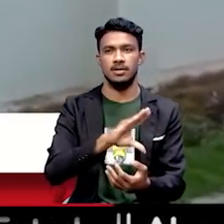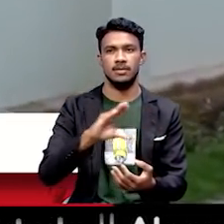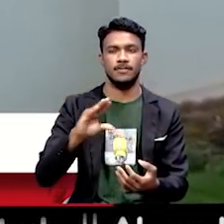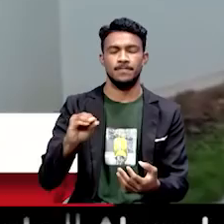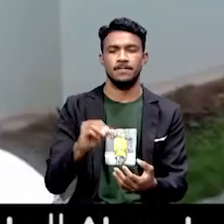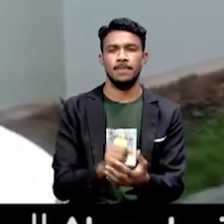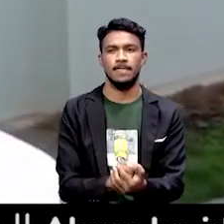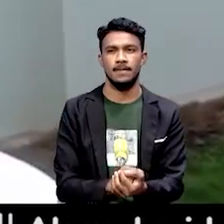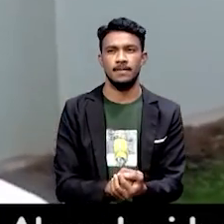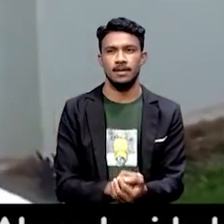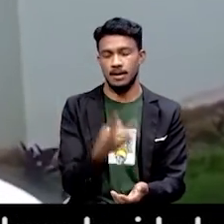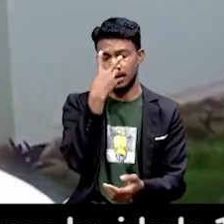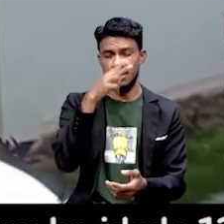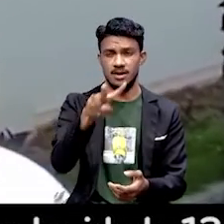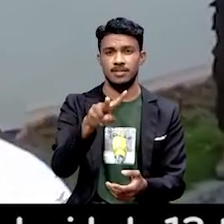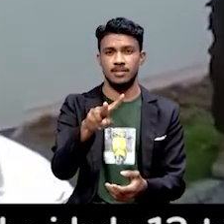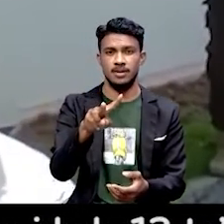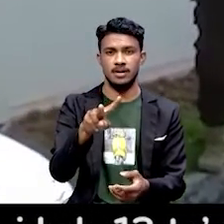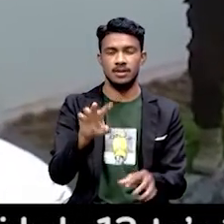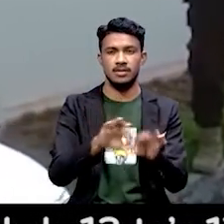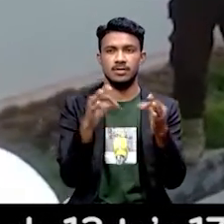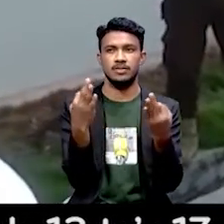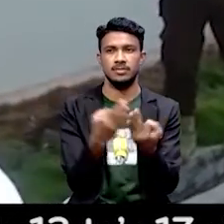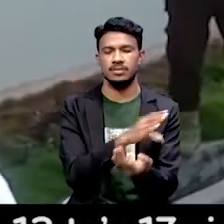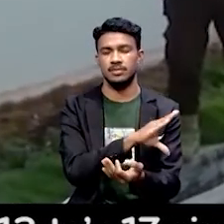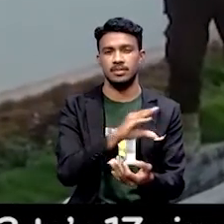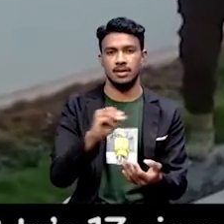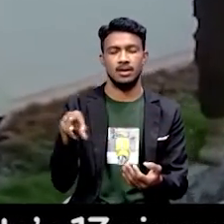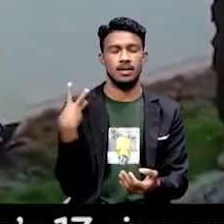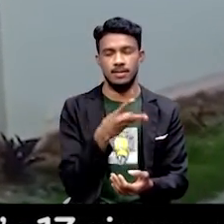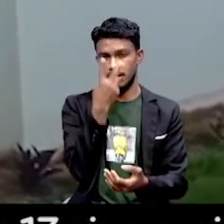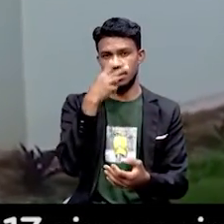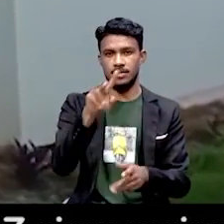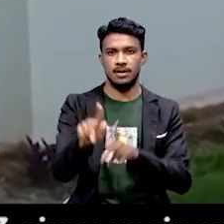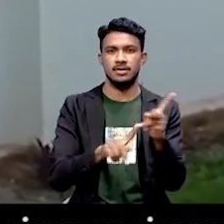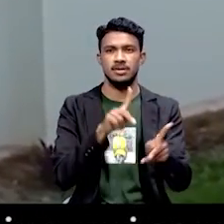para o recurso. Hareba confecção do tribunal, também hareba cidadão